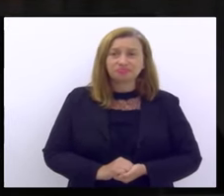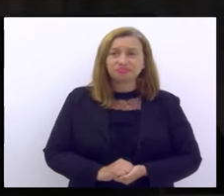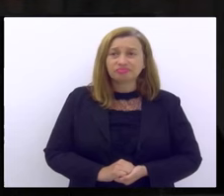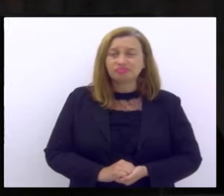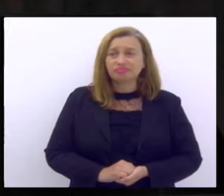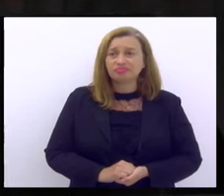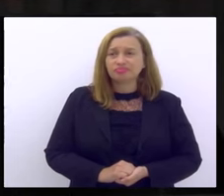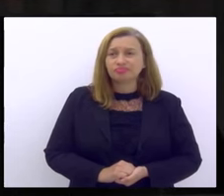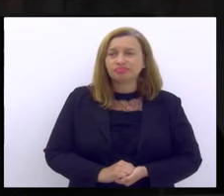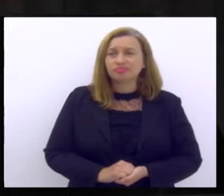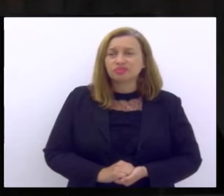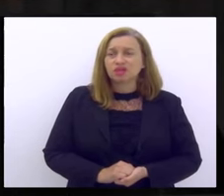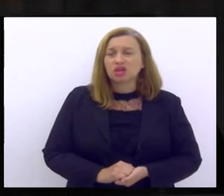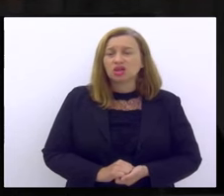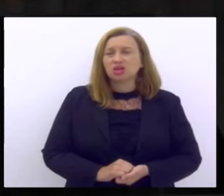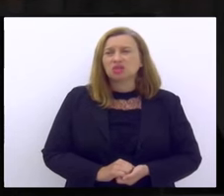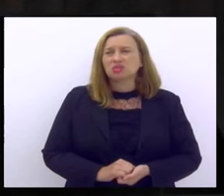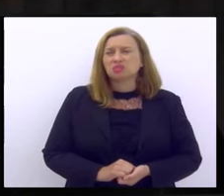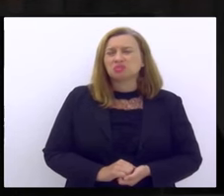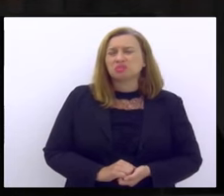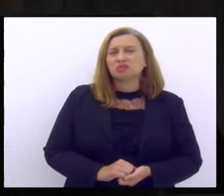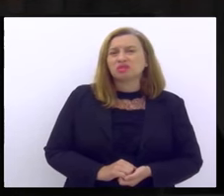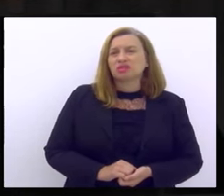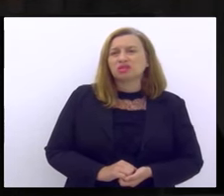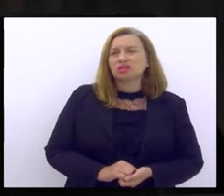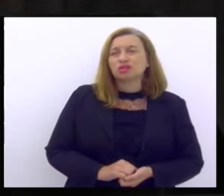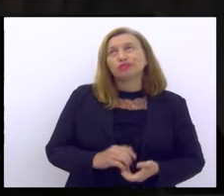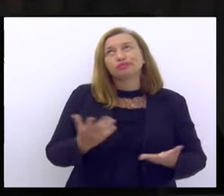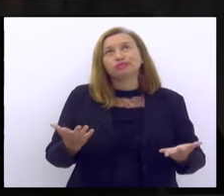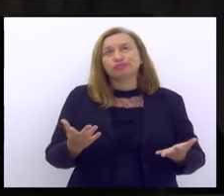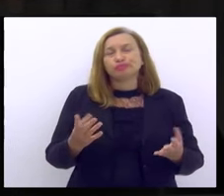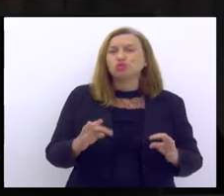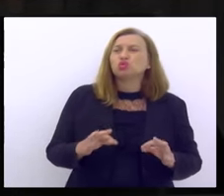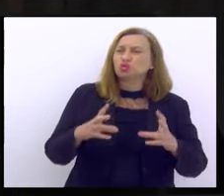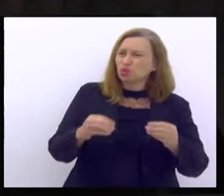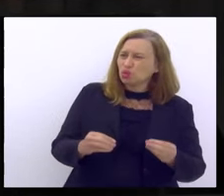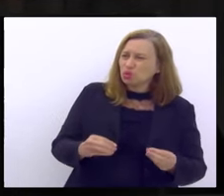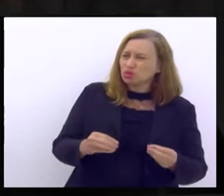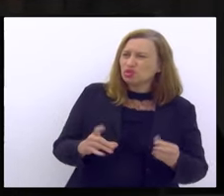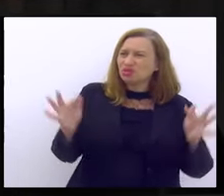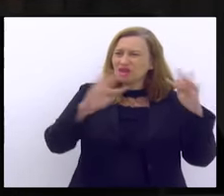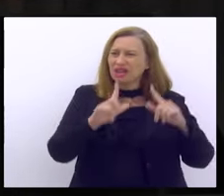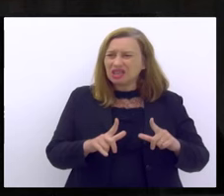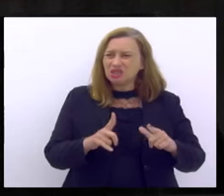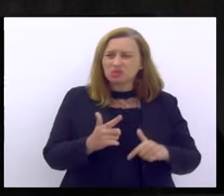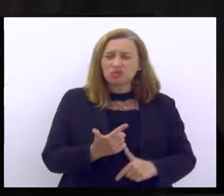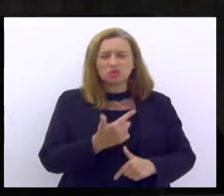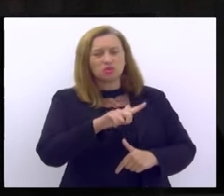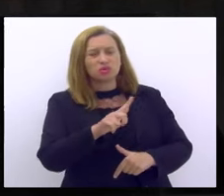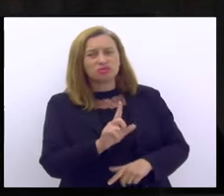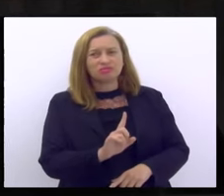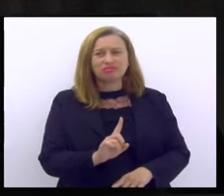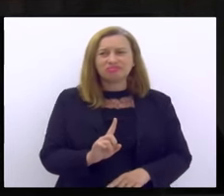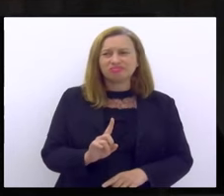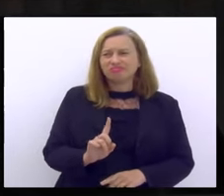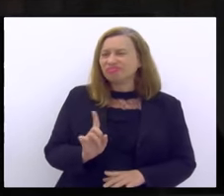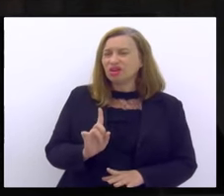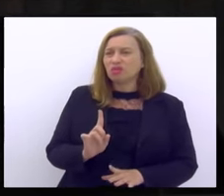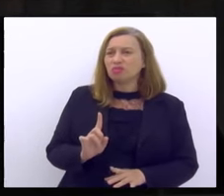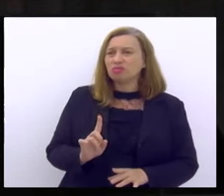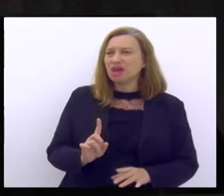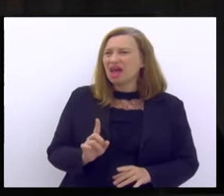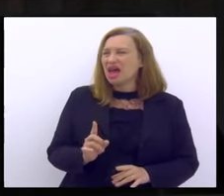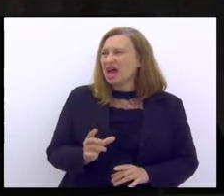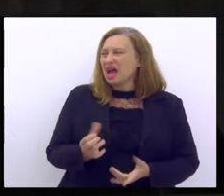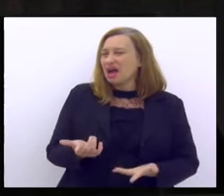nem todo mundo agrada a todo mundo. A gente não vai agradar a todo mundo, né? Porém, não vai ser meia dúzia que vai